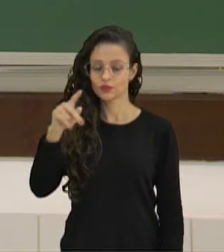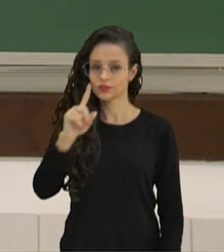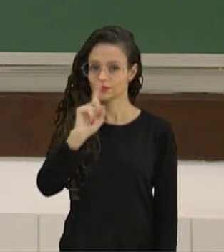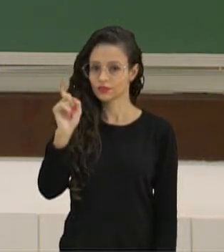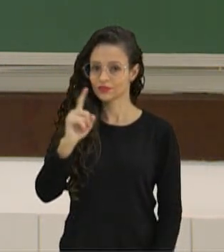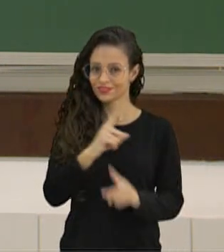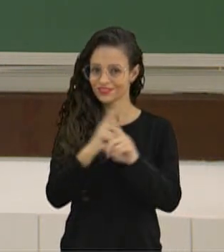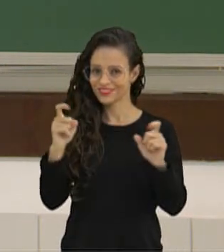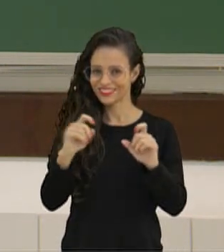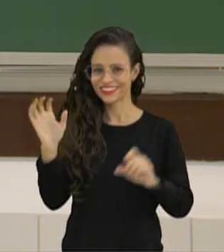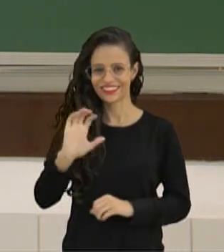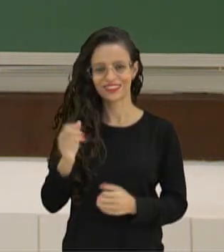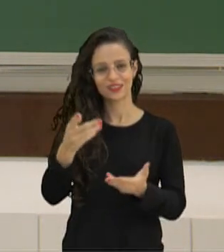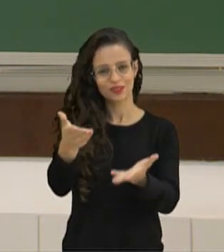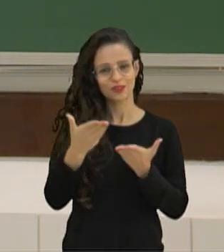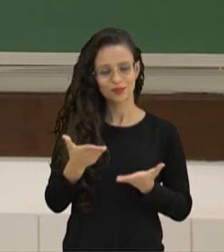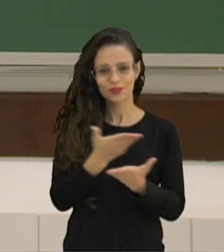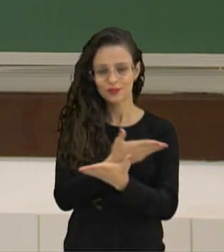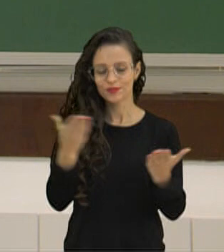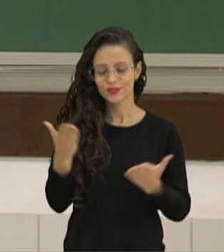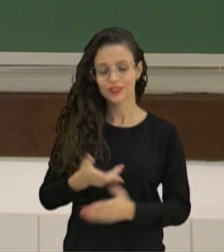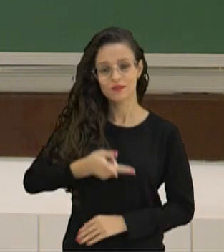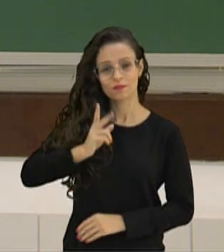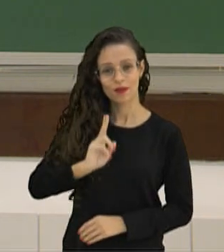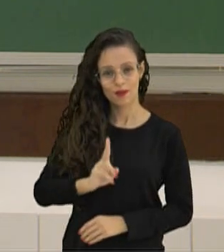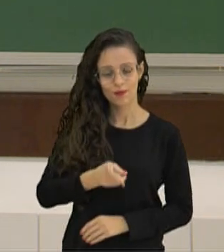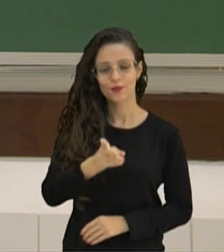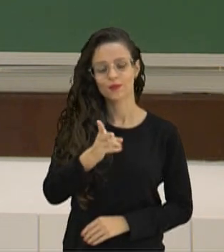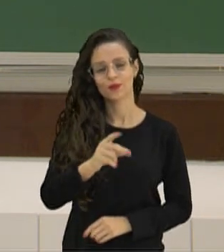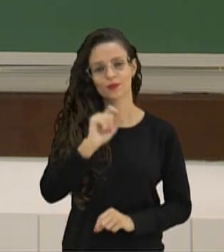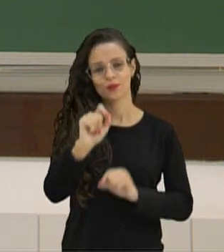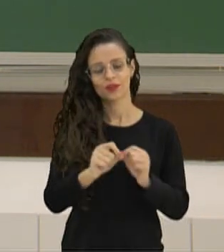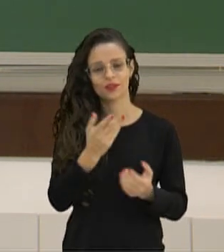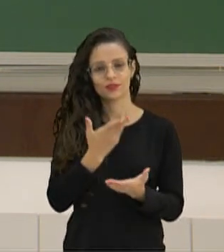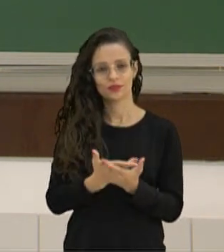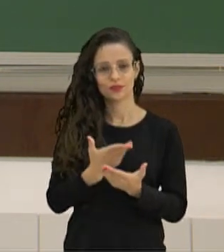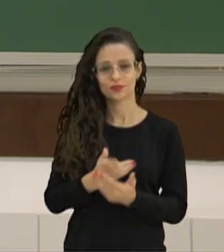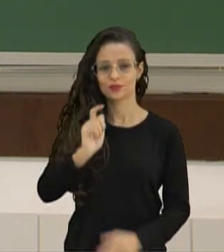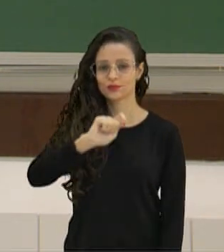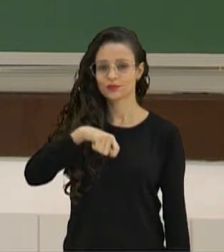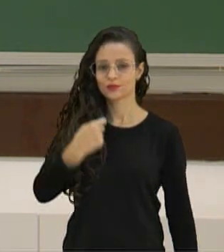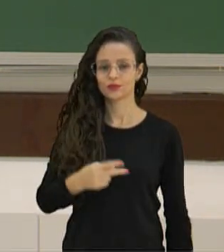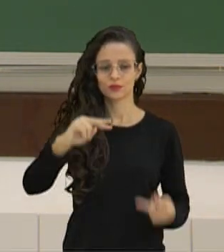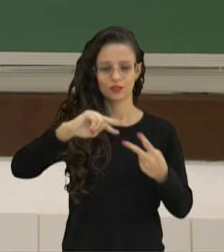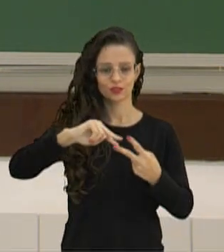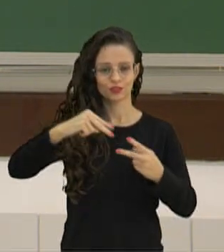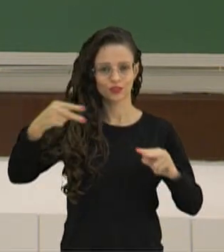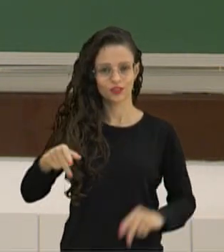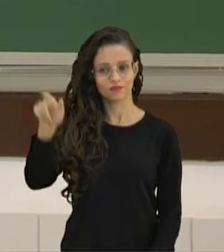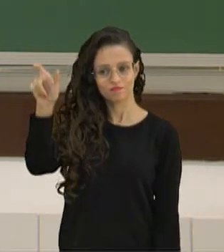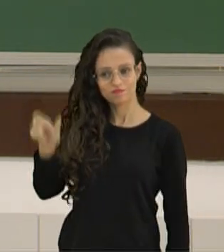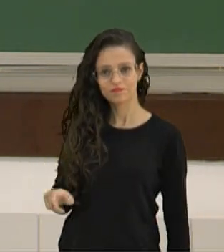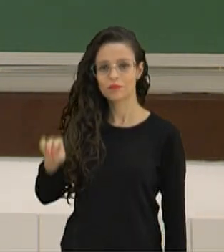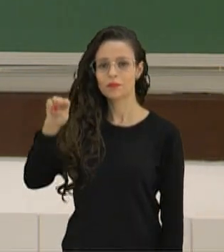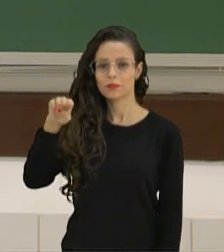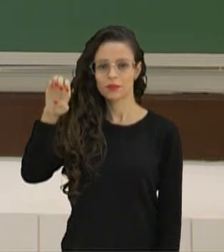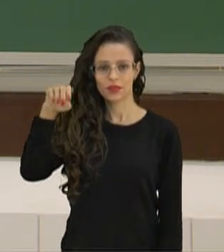vocês para darmos continuidade àquele estudo sobre a genética mendeliana,